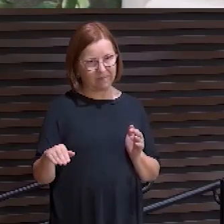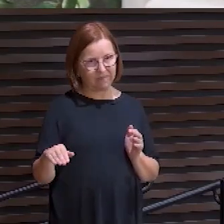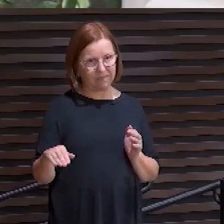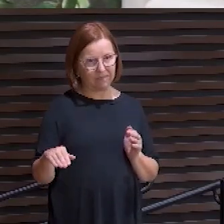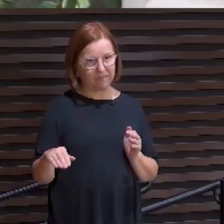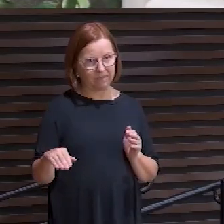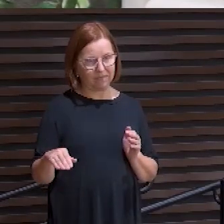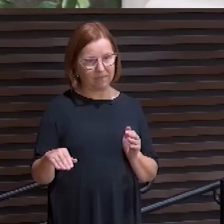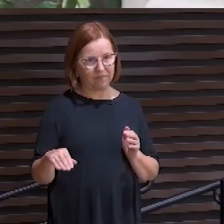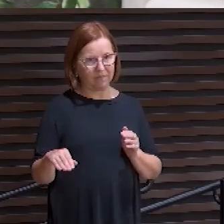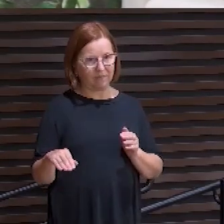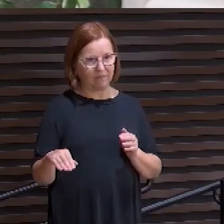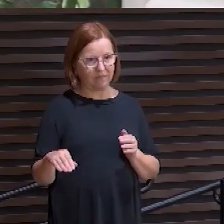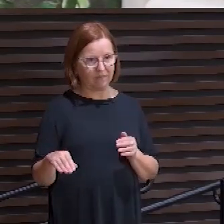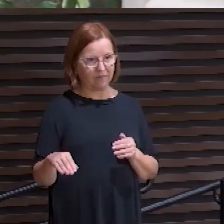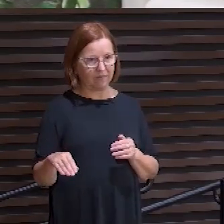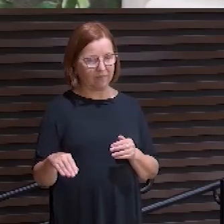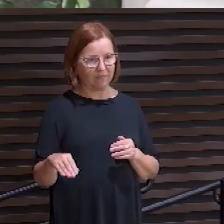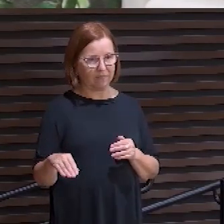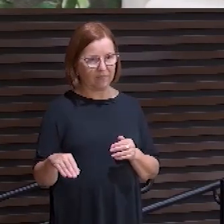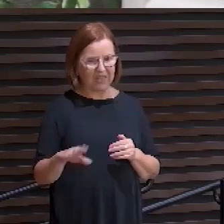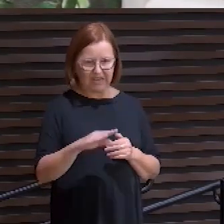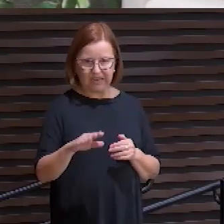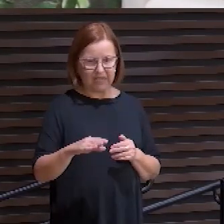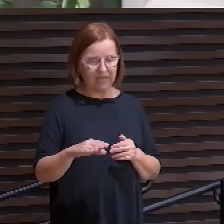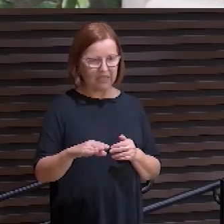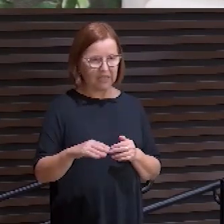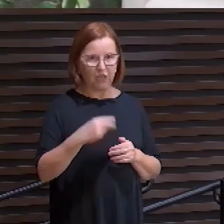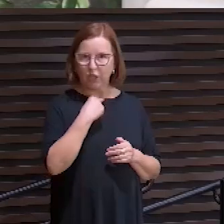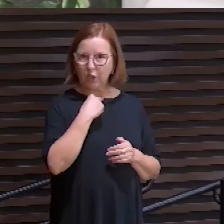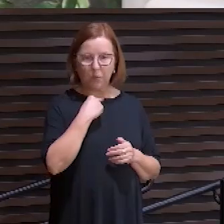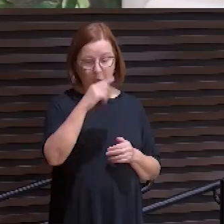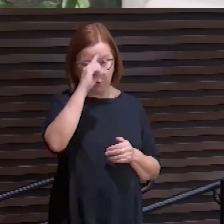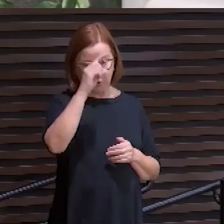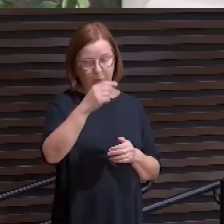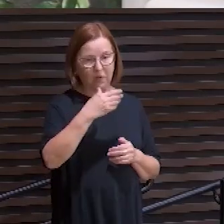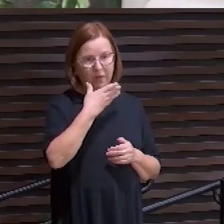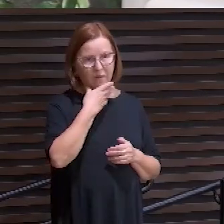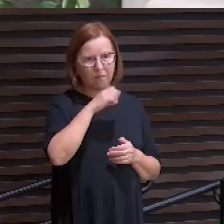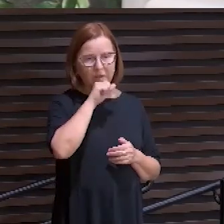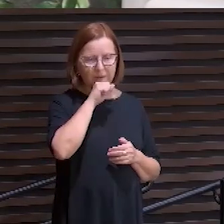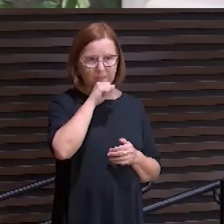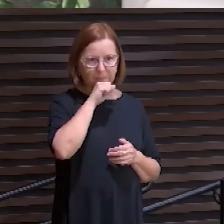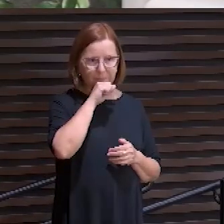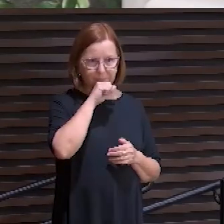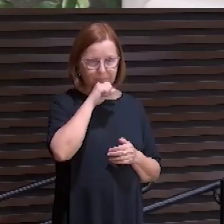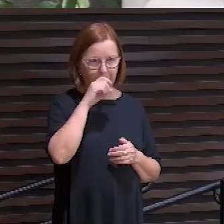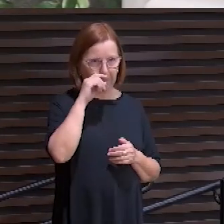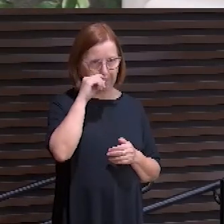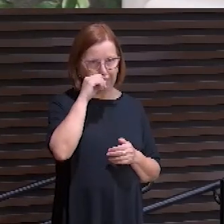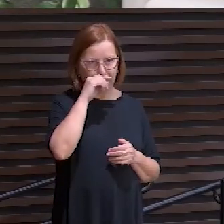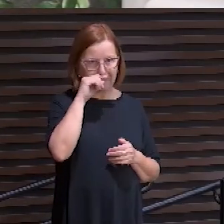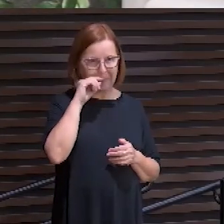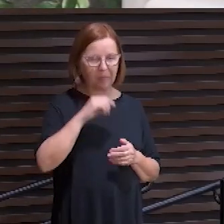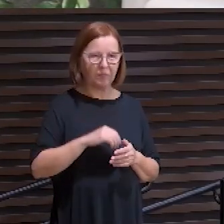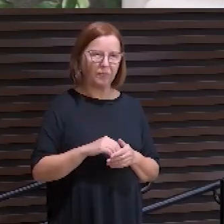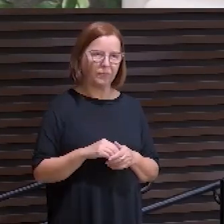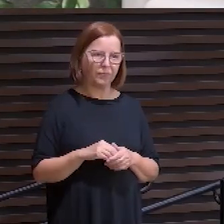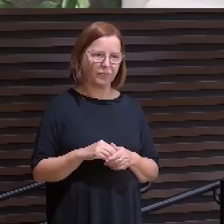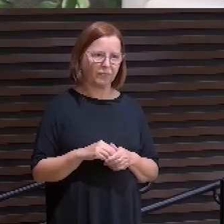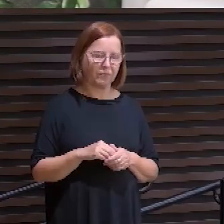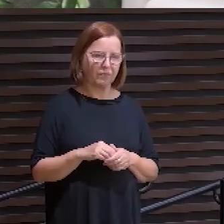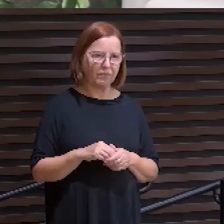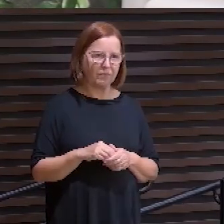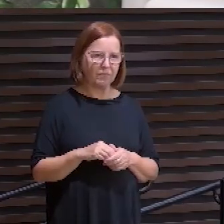Esse bicho não pode dominar, pai. Então, a primeira regra é subjugar a obstinação de